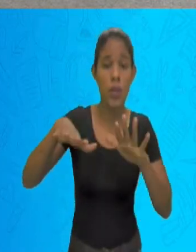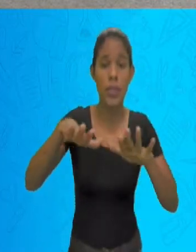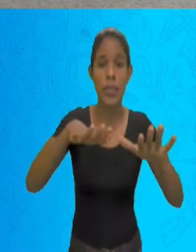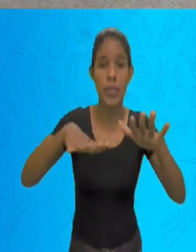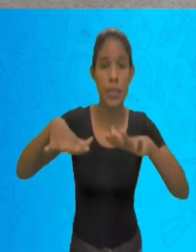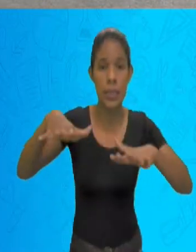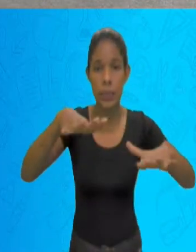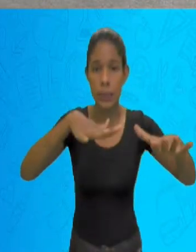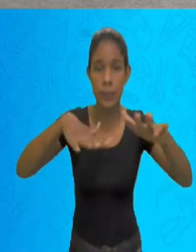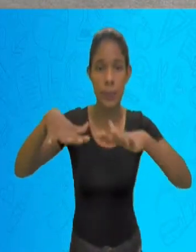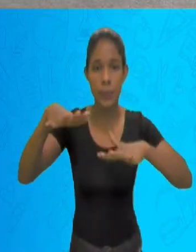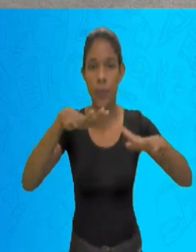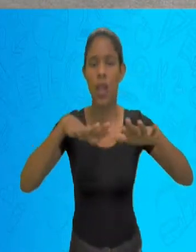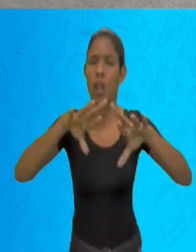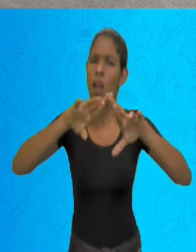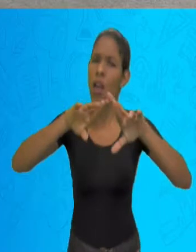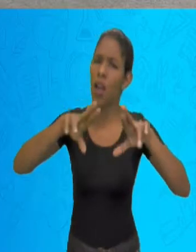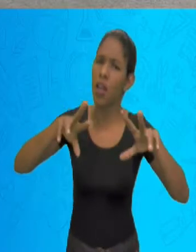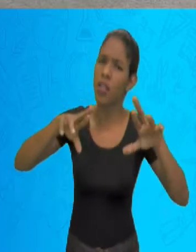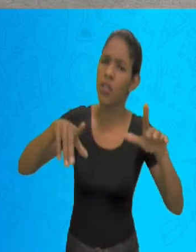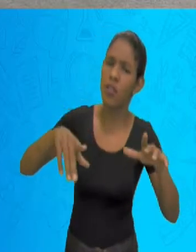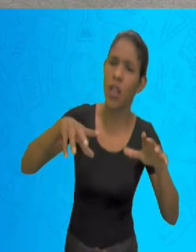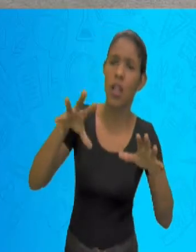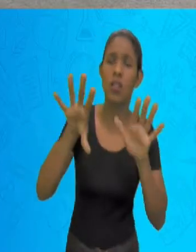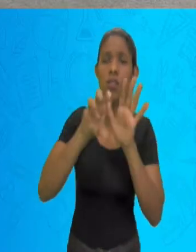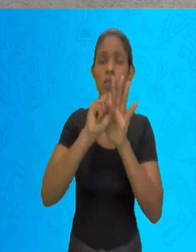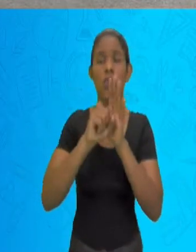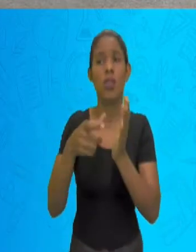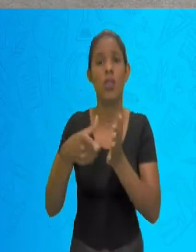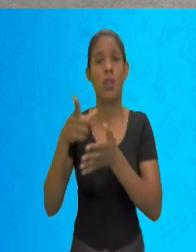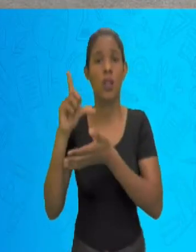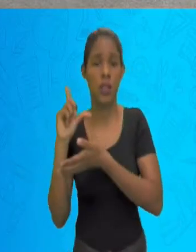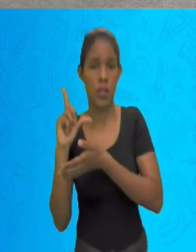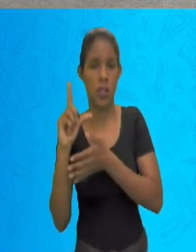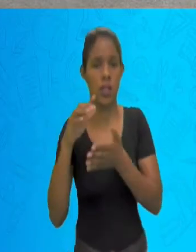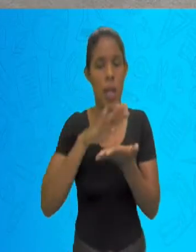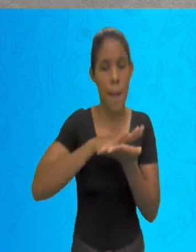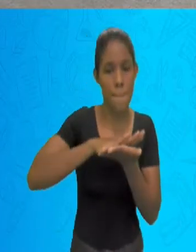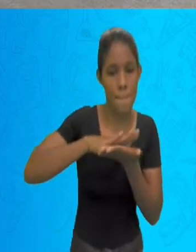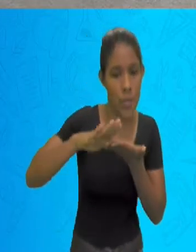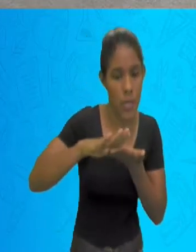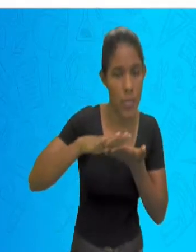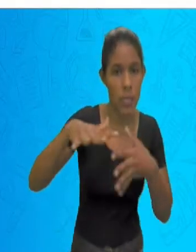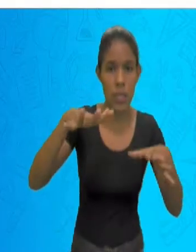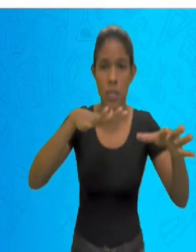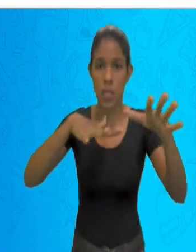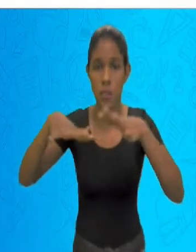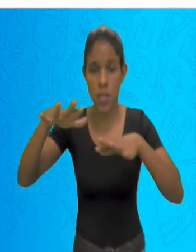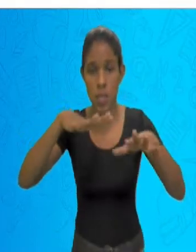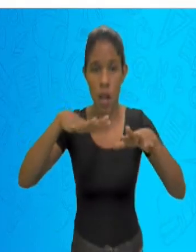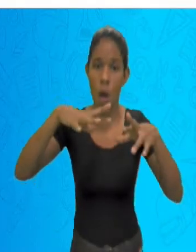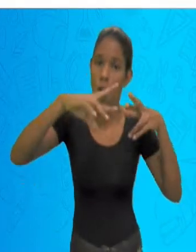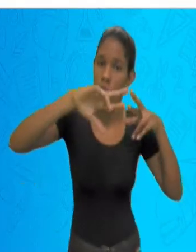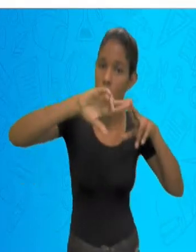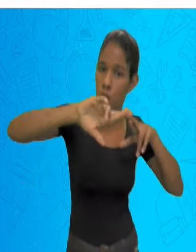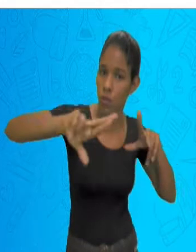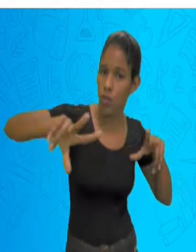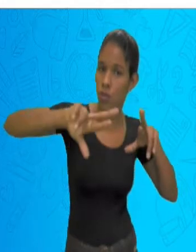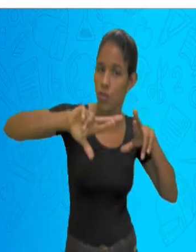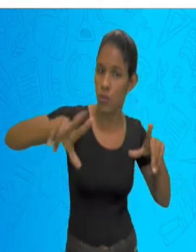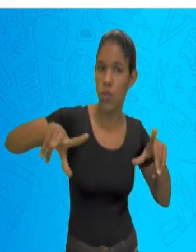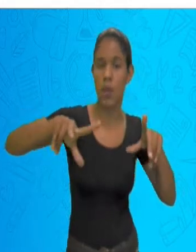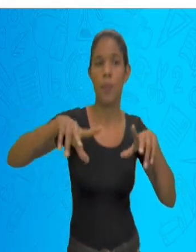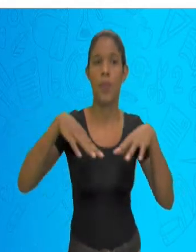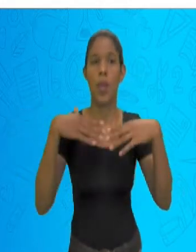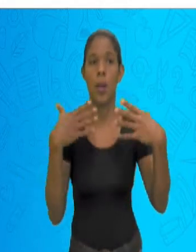essas figuras que nós vimos anteriormente, que são planas. Vamos ler aqui comigo? Figuras planas são